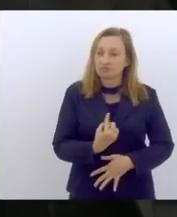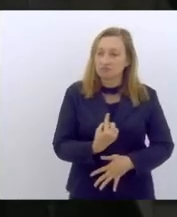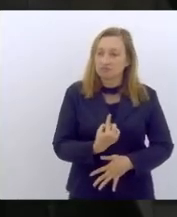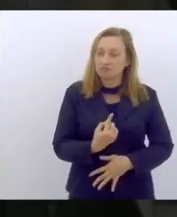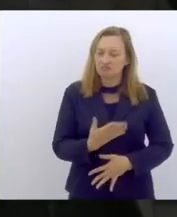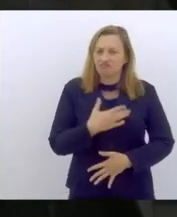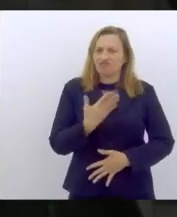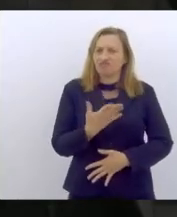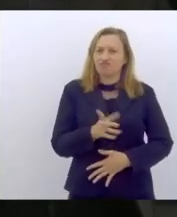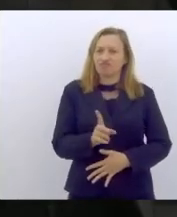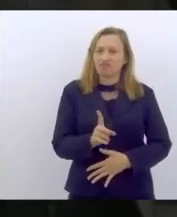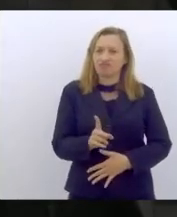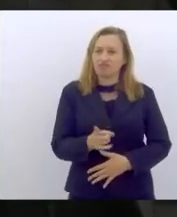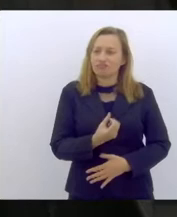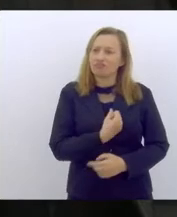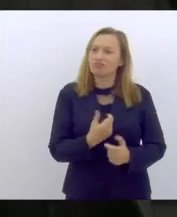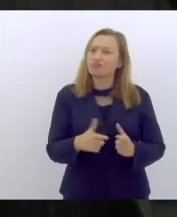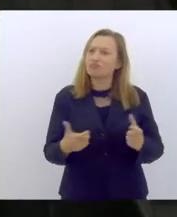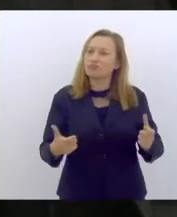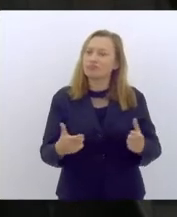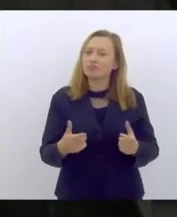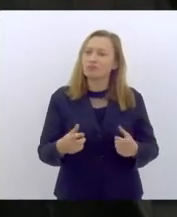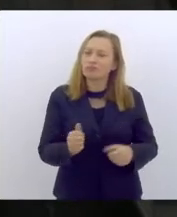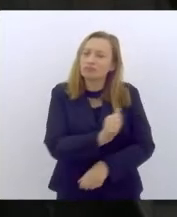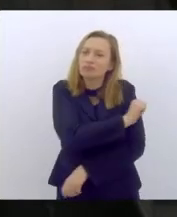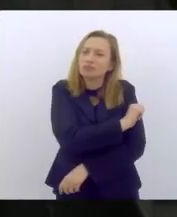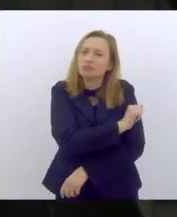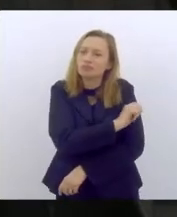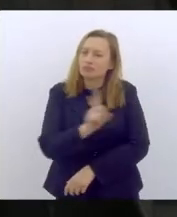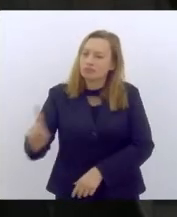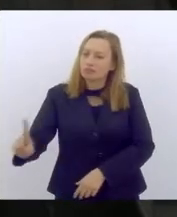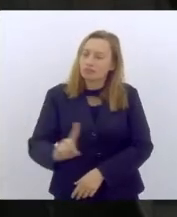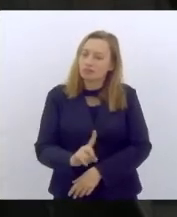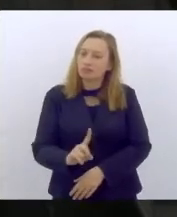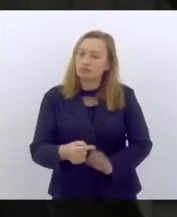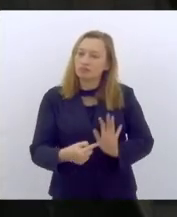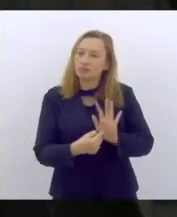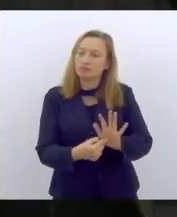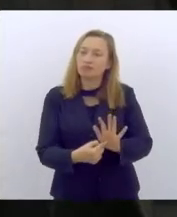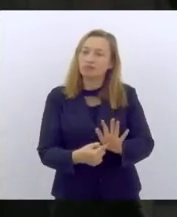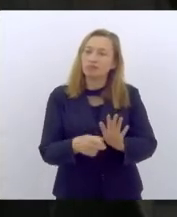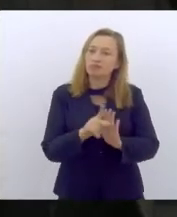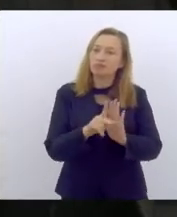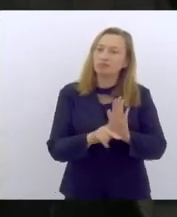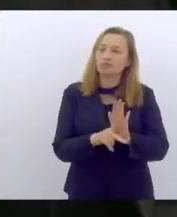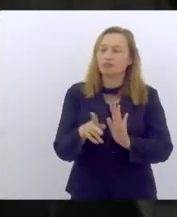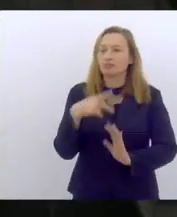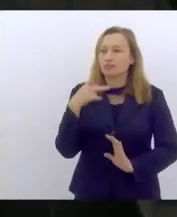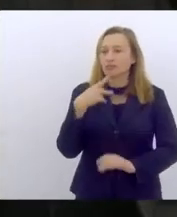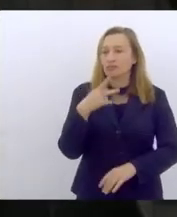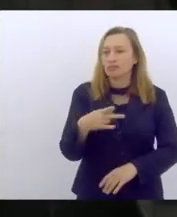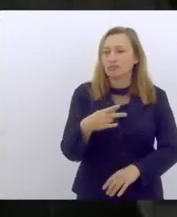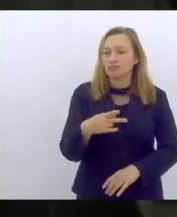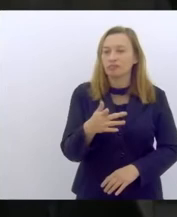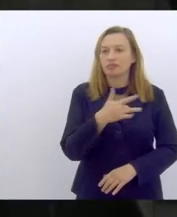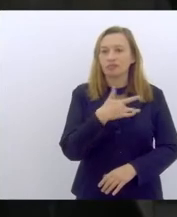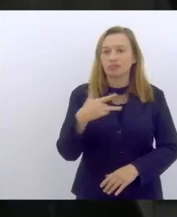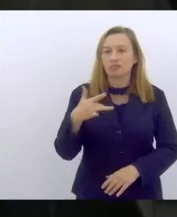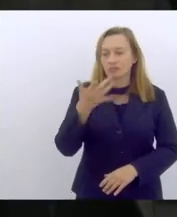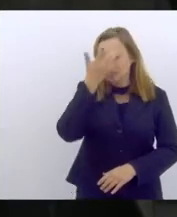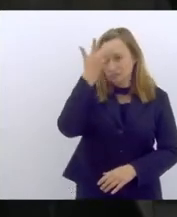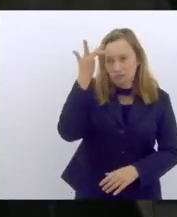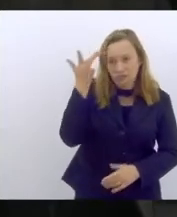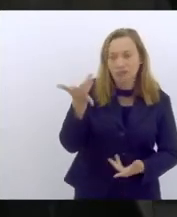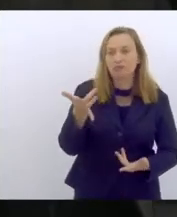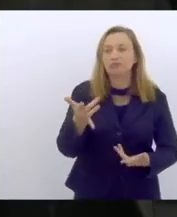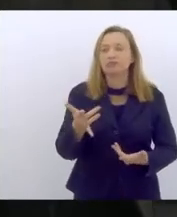surpresa que a maioria dos Estudantes Tragam para apreciação projetos que falam sobre a saúde mental